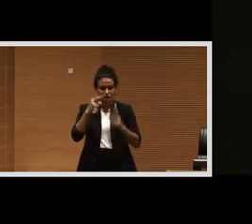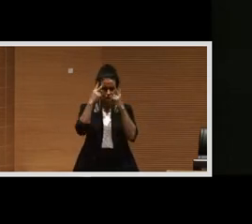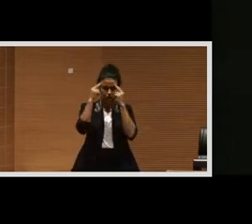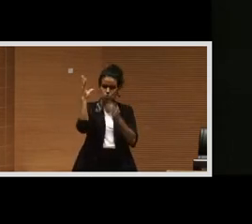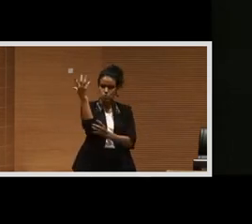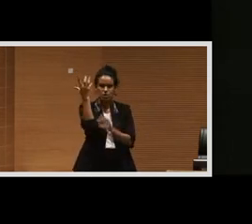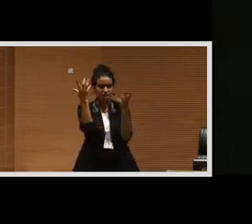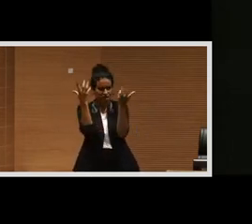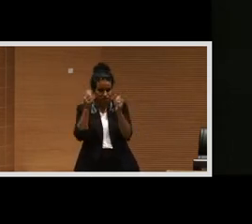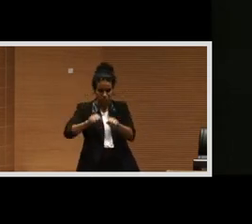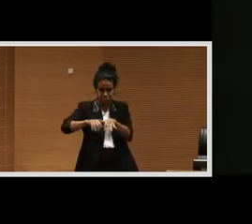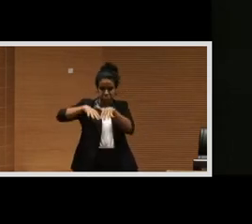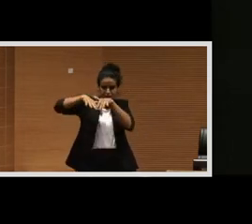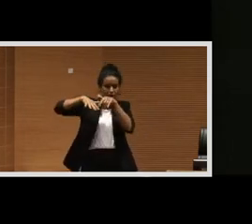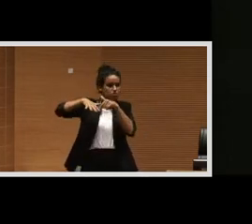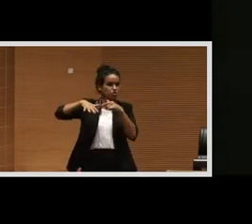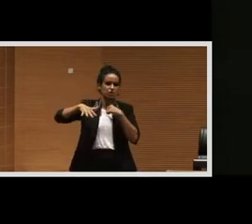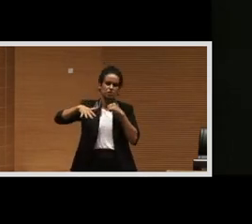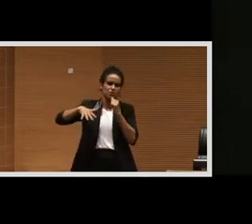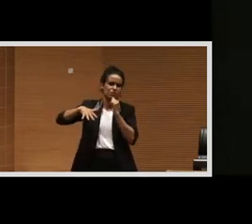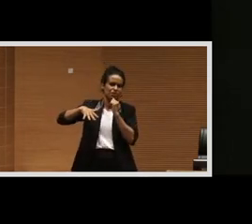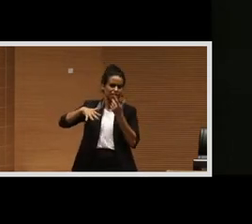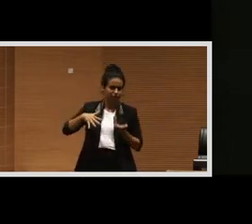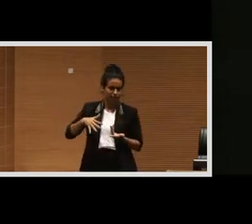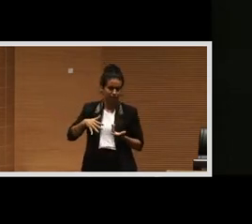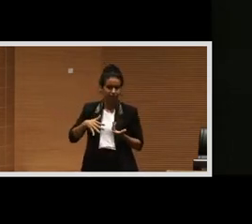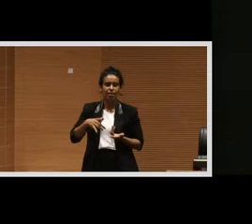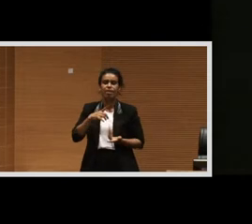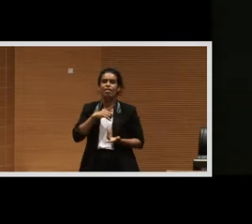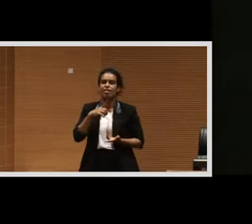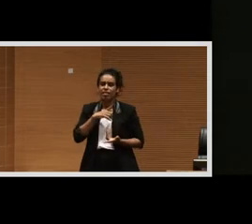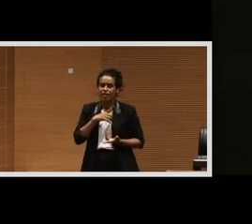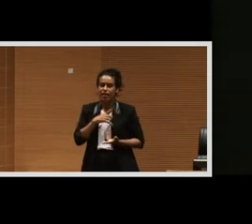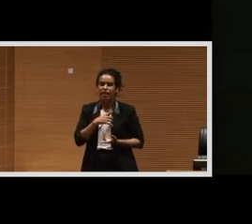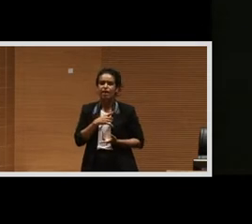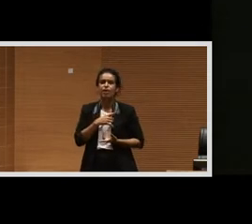não existe nem a construção, nem a destruição do ECA.